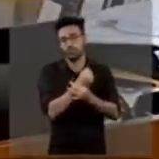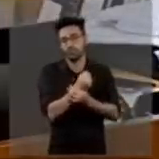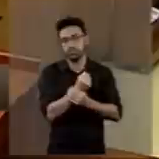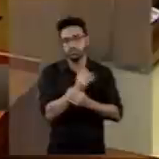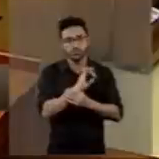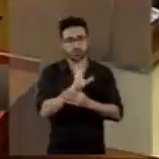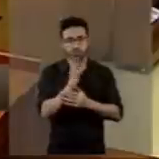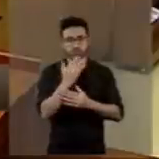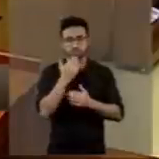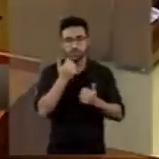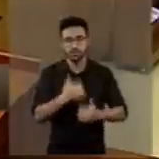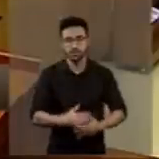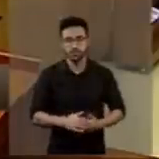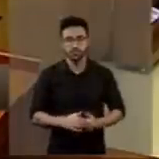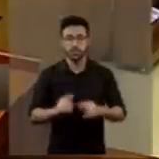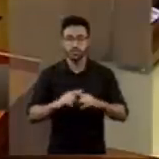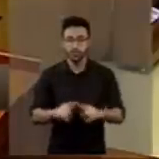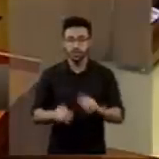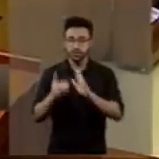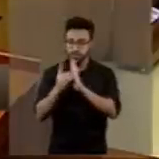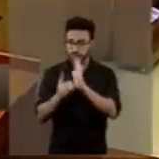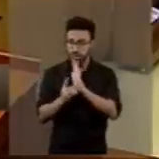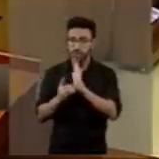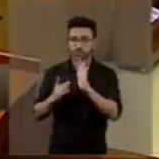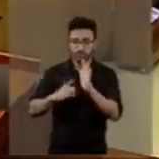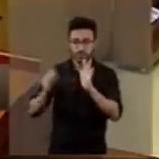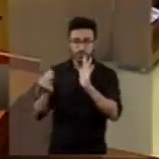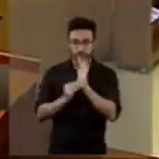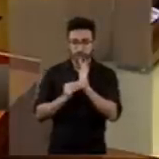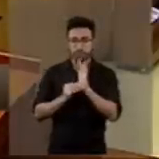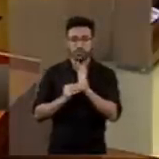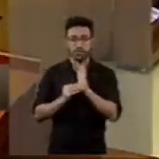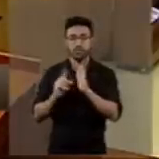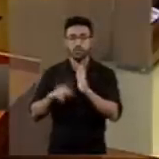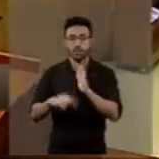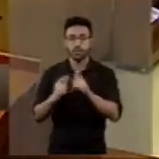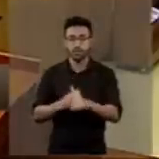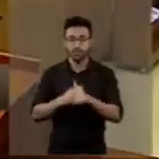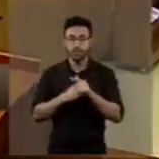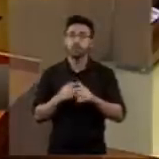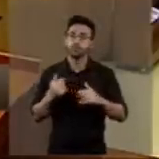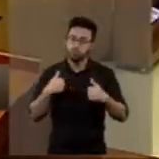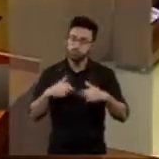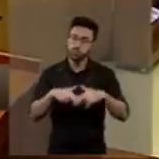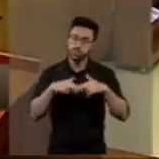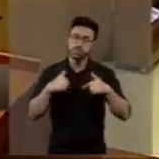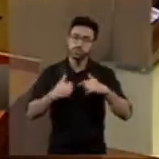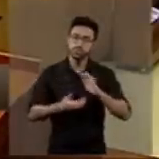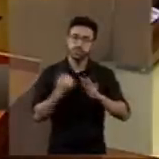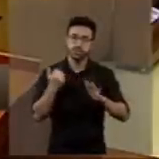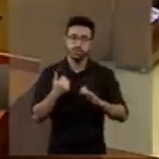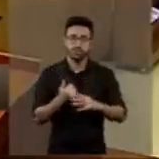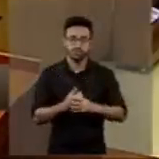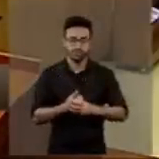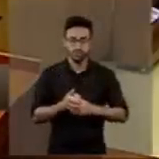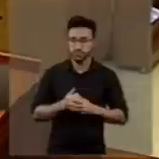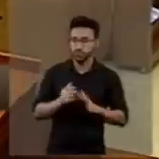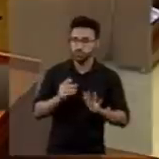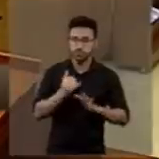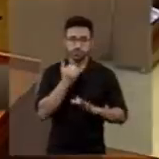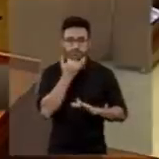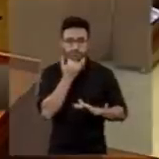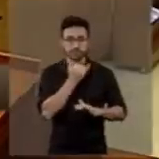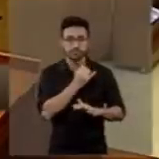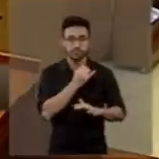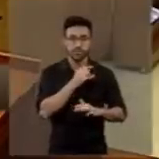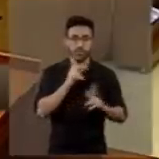esclarecimento. Mas o decreto previa o efeito suspensivo. Sim, então por isso que eu retiro. Não, o decreto... Não. Hoje,